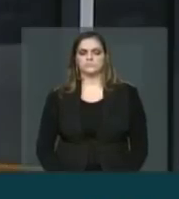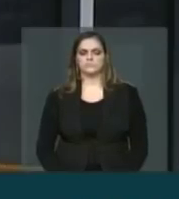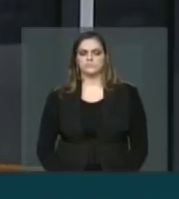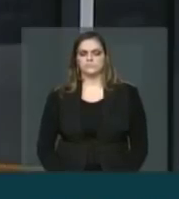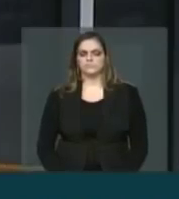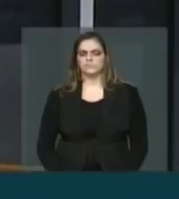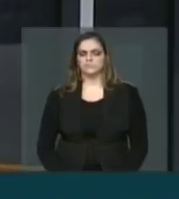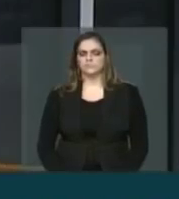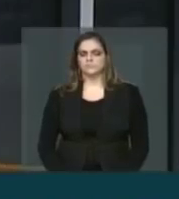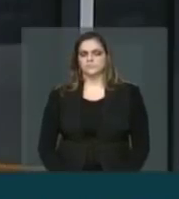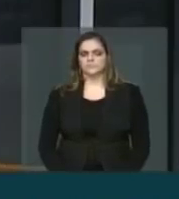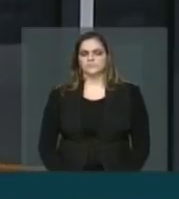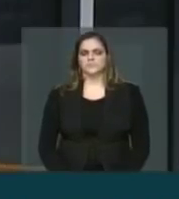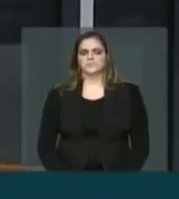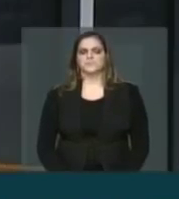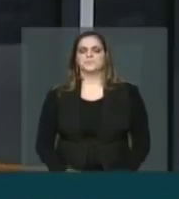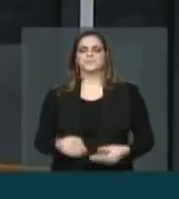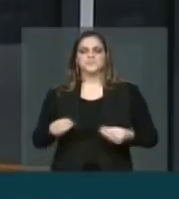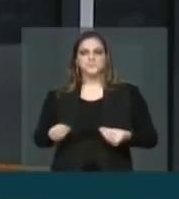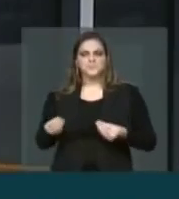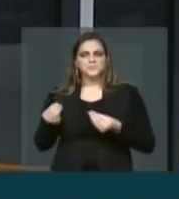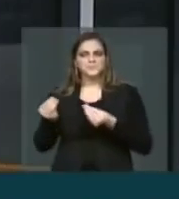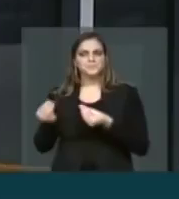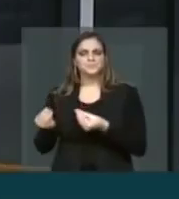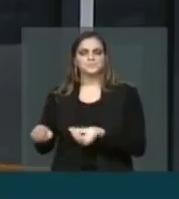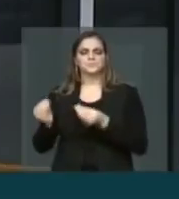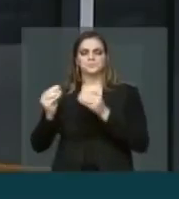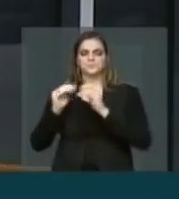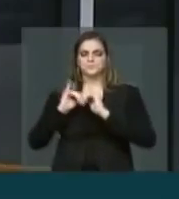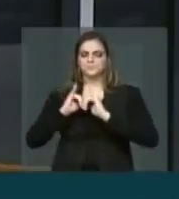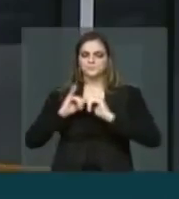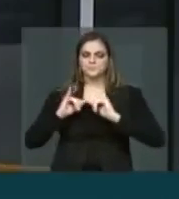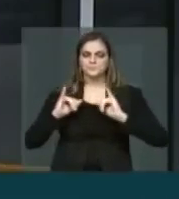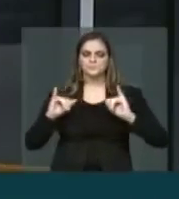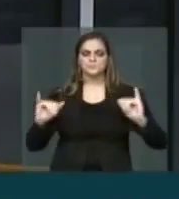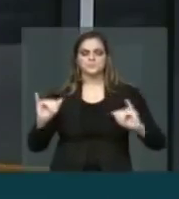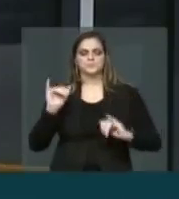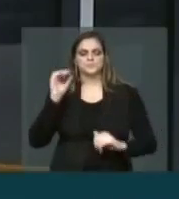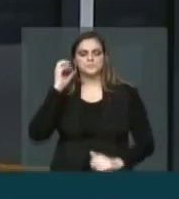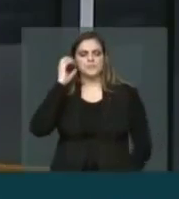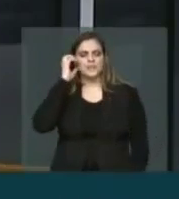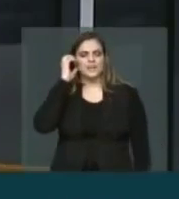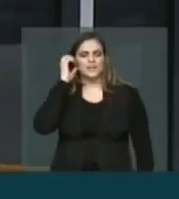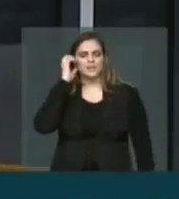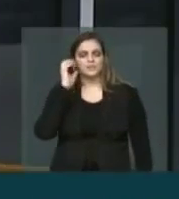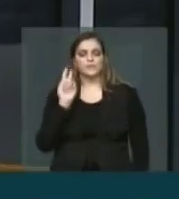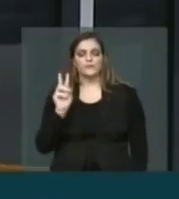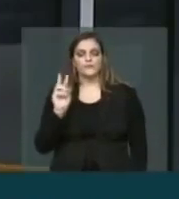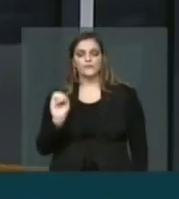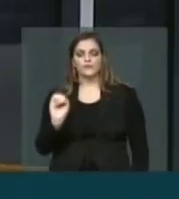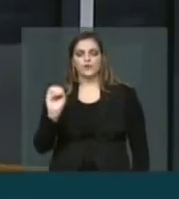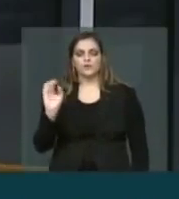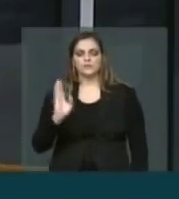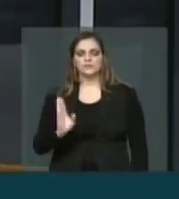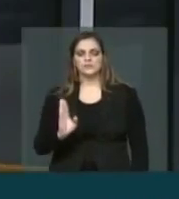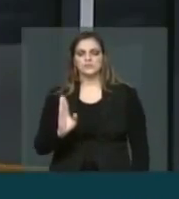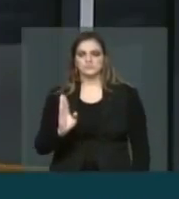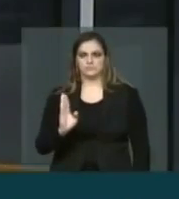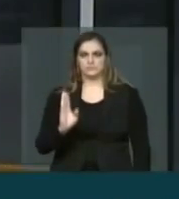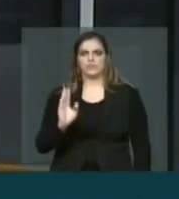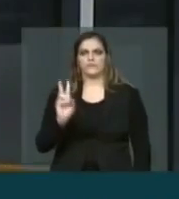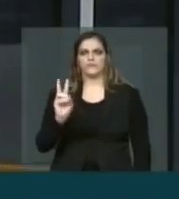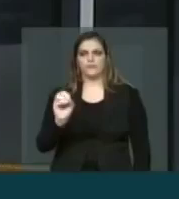registro desse meu discurso na Voz do Brasil, porque ele tem grande importância de